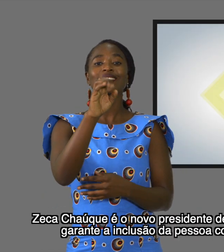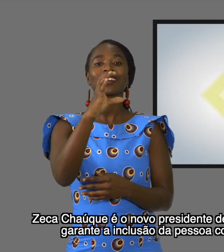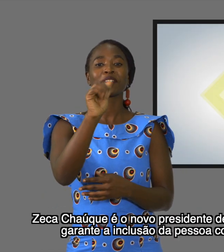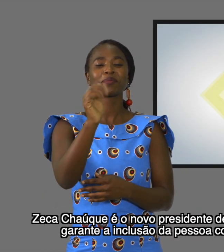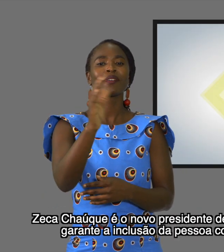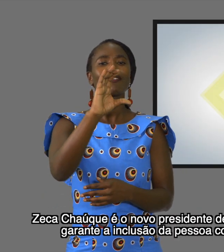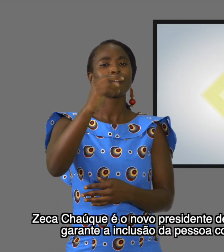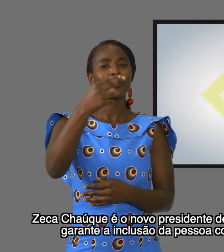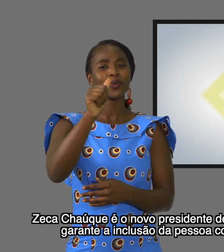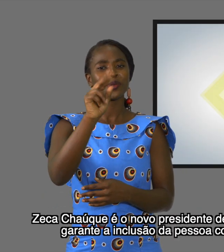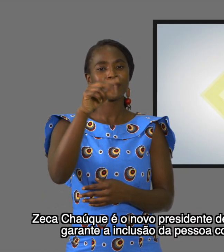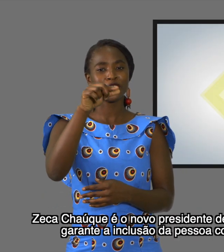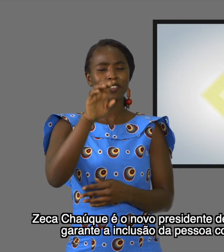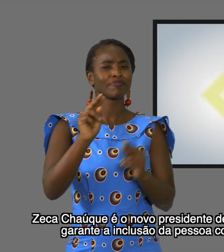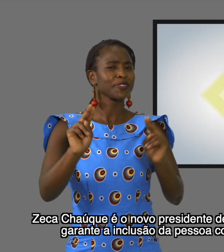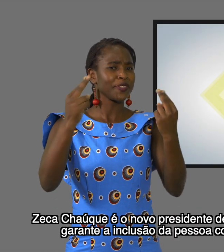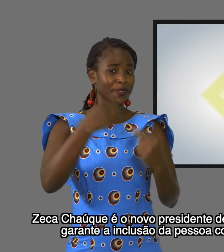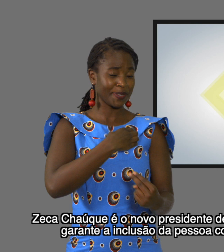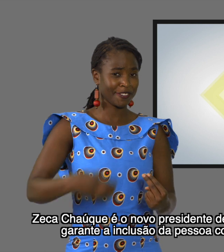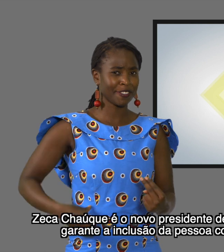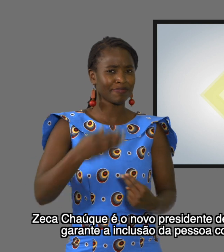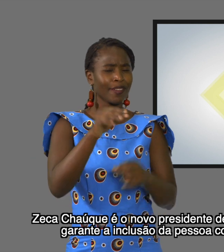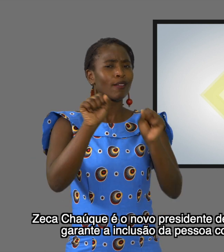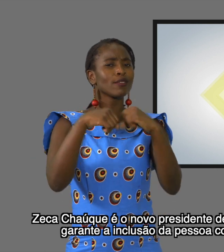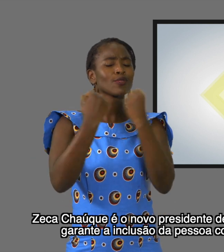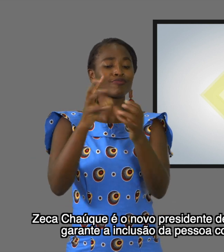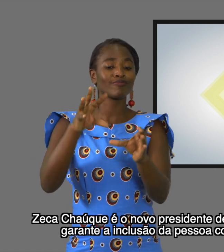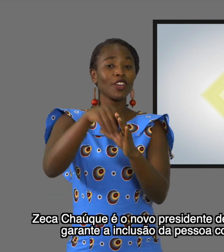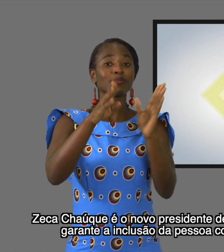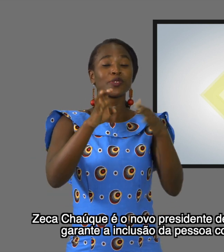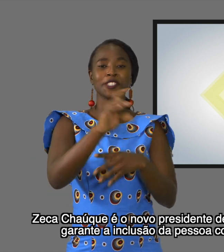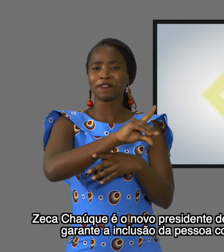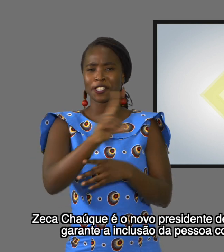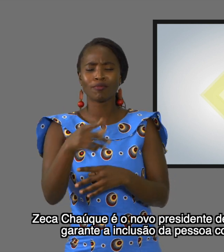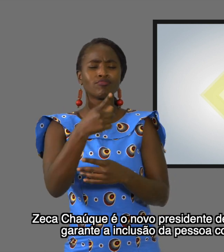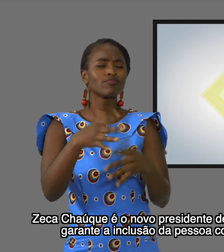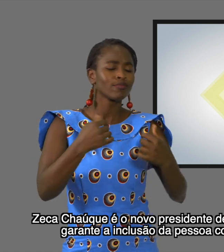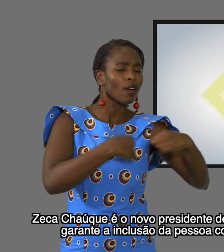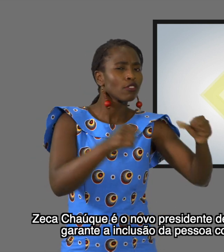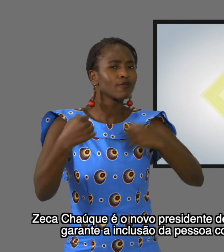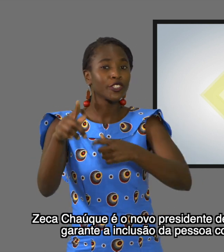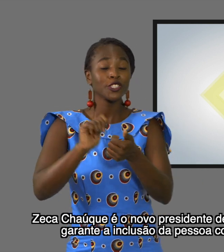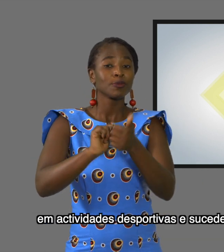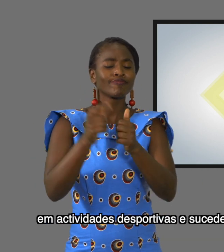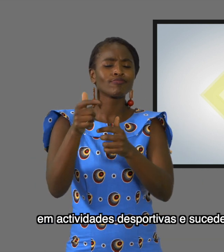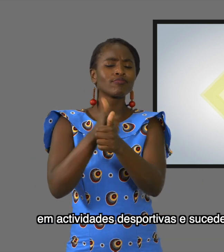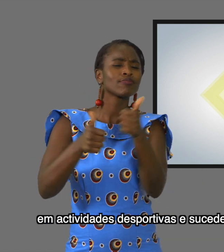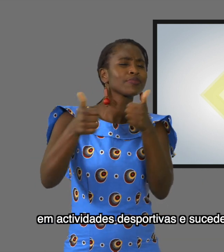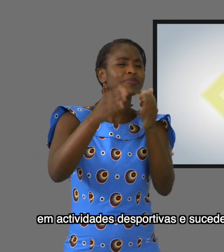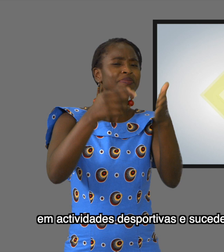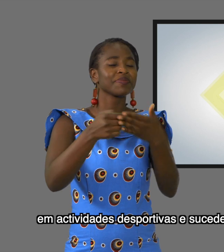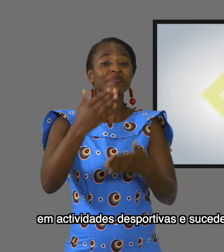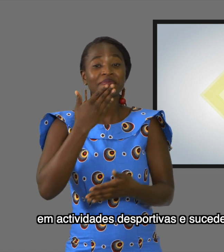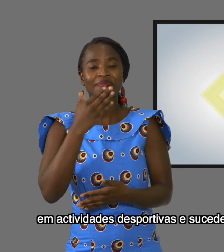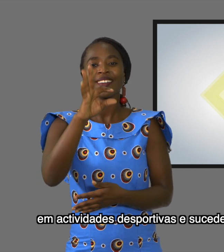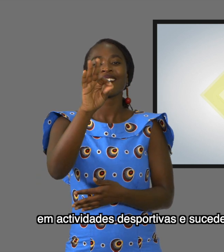Zeca Chauk é o novo presidente deste organismo que garante a inclusão da pessoa com deficiência em